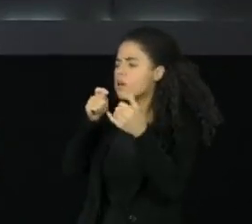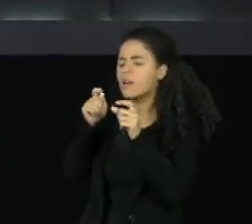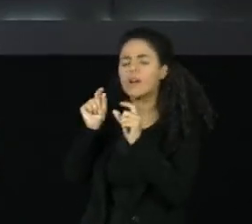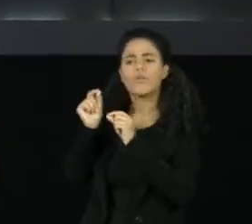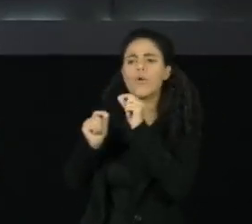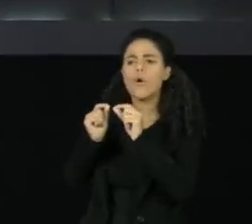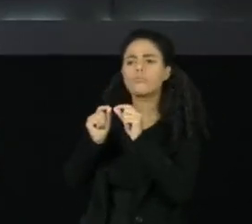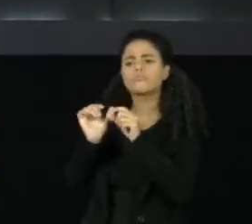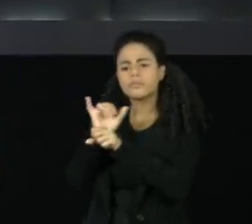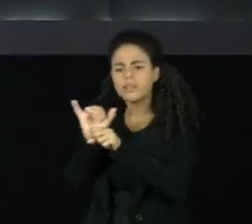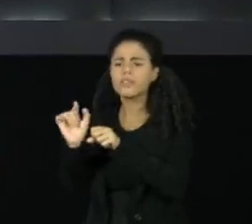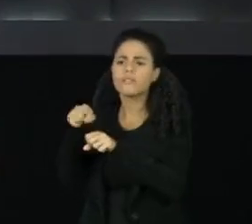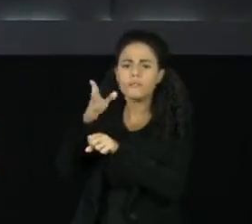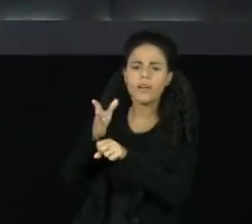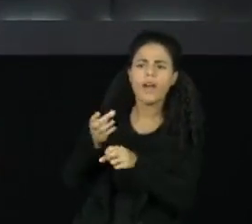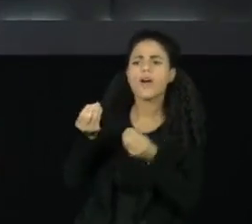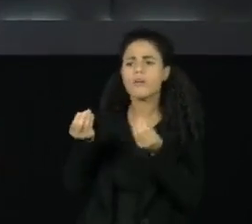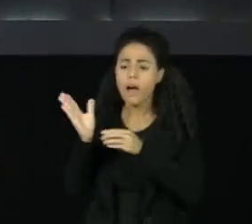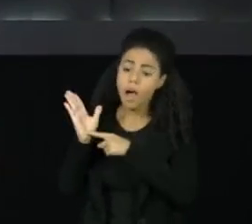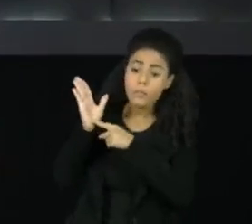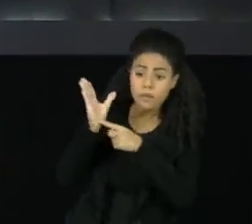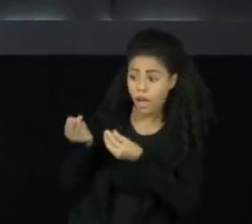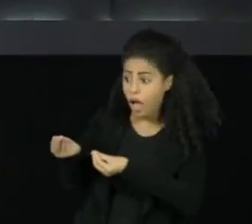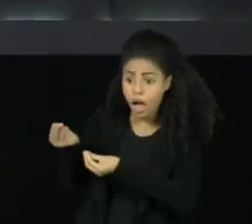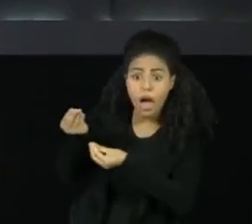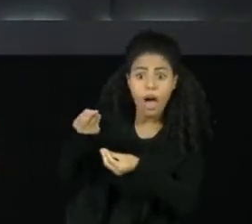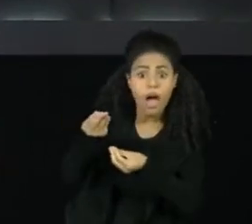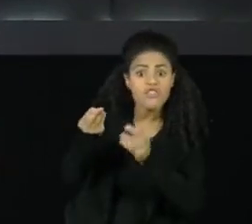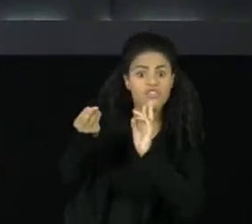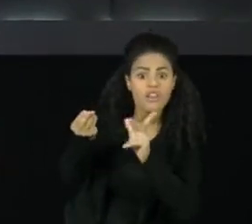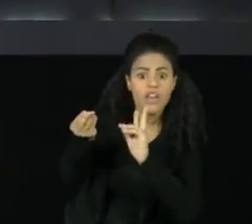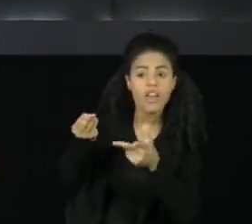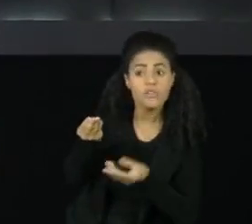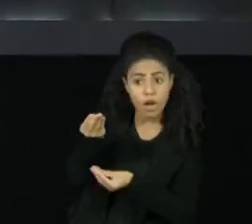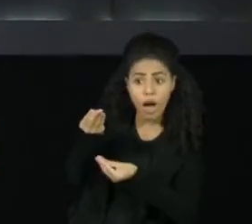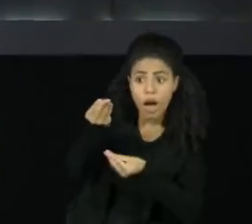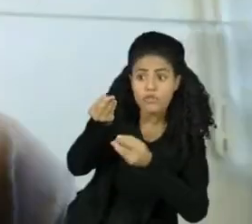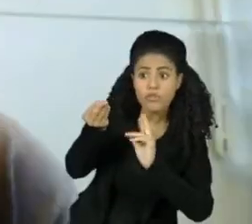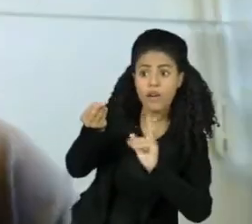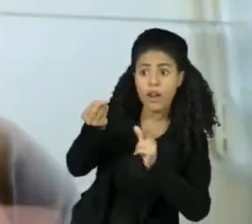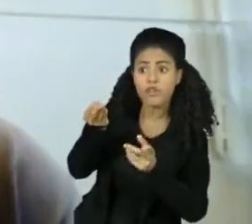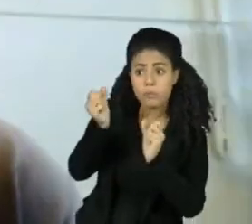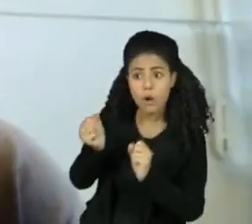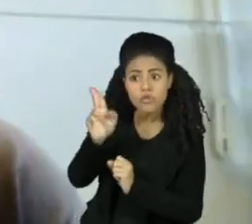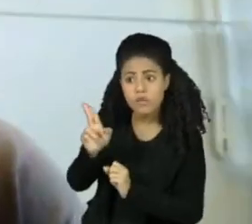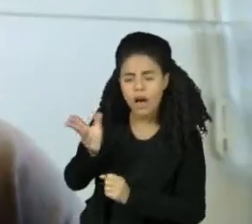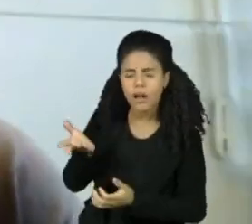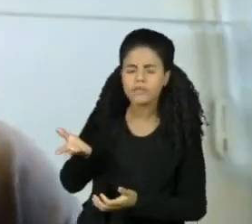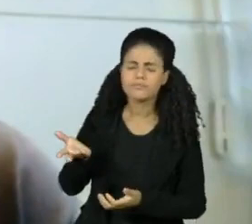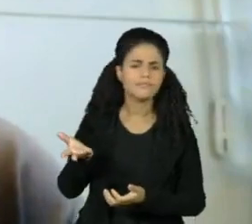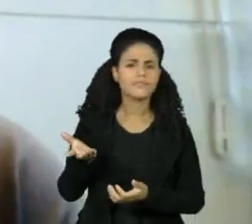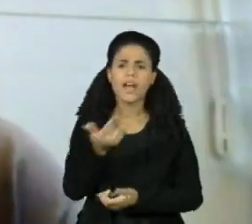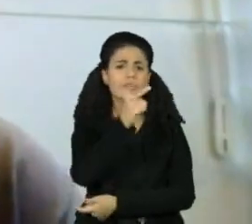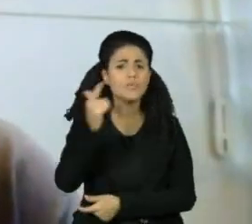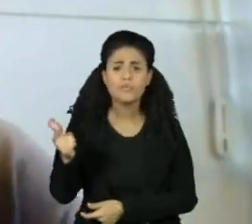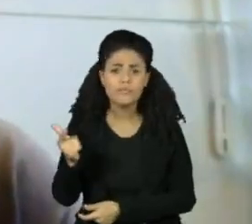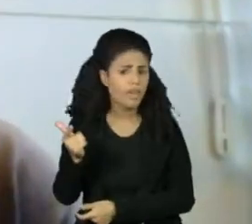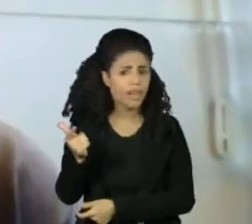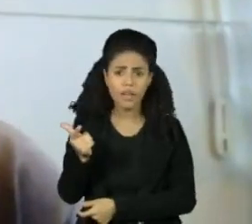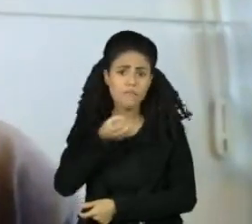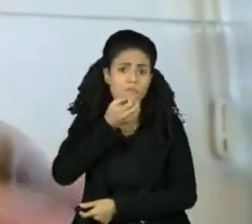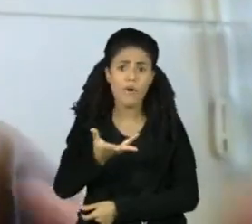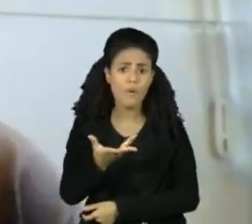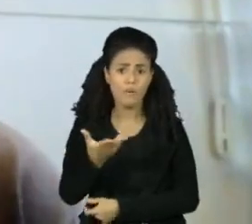da indústria de apresentar o cigarro eletrônico como um novo cigarro bonzinho. Não existe cigarro bonzinho, não existe